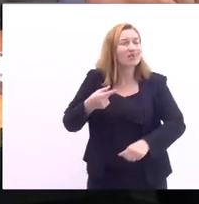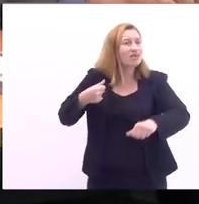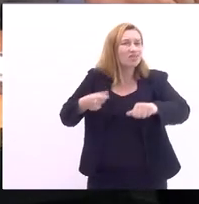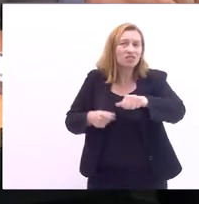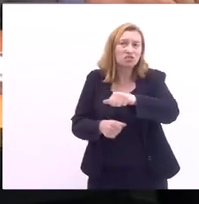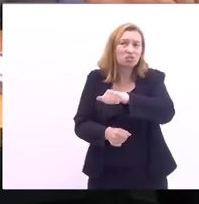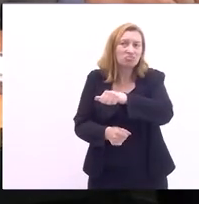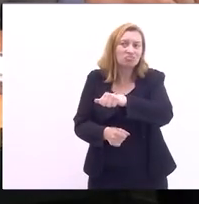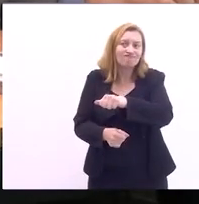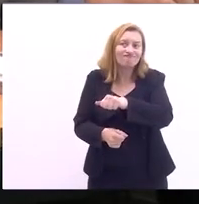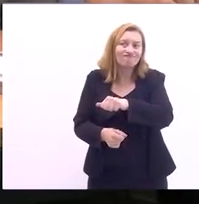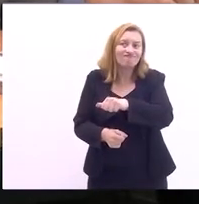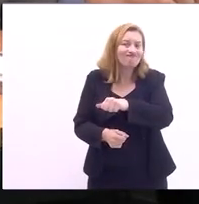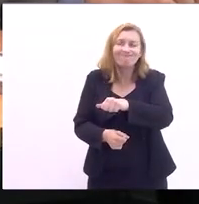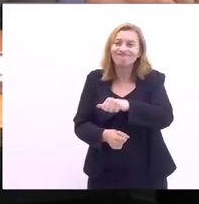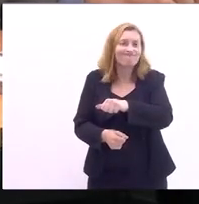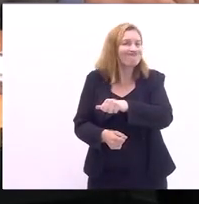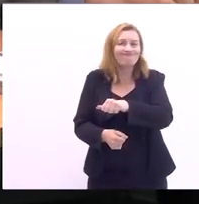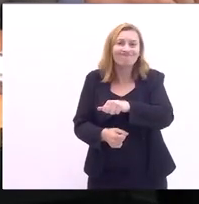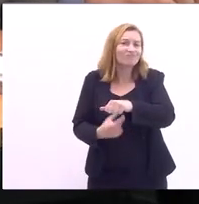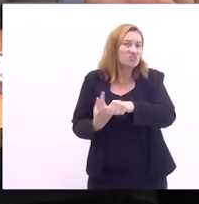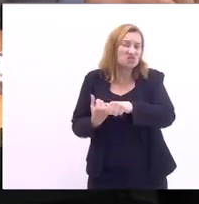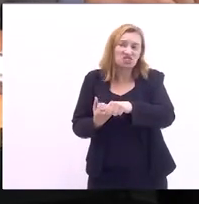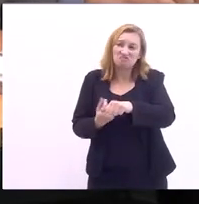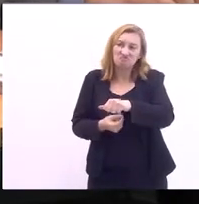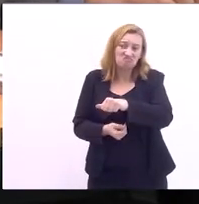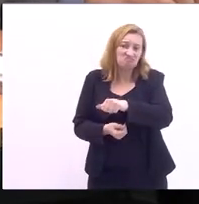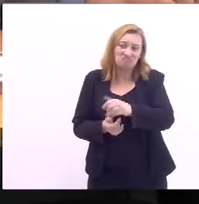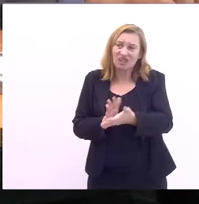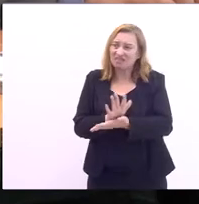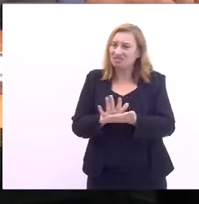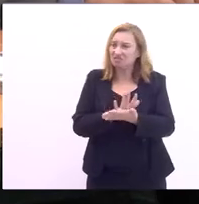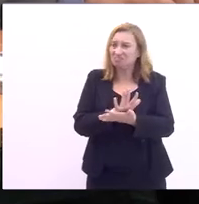investimento, pô. Não há investimento.